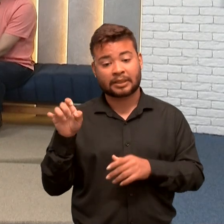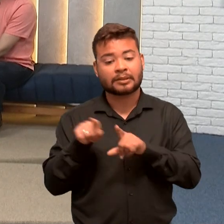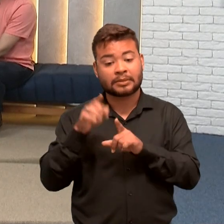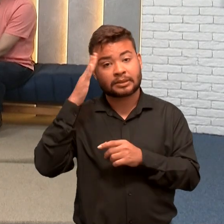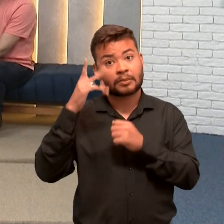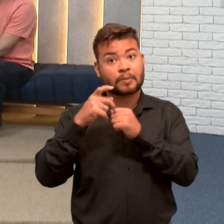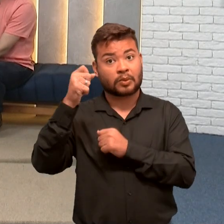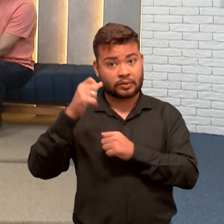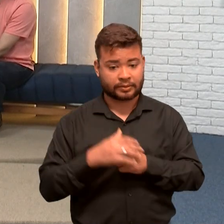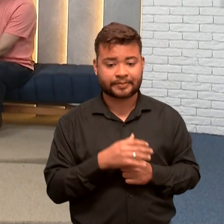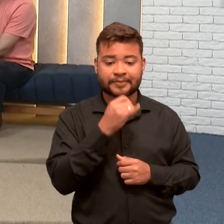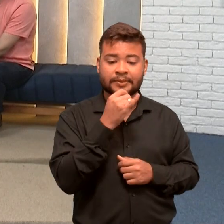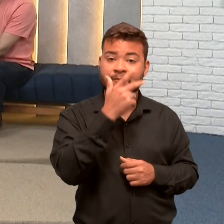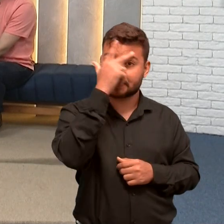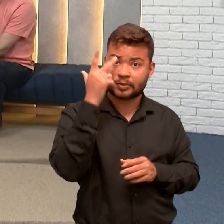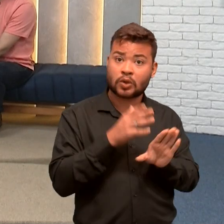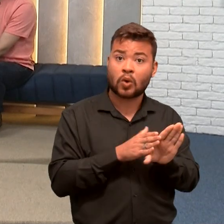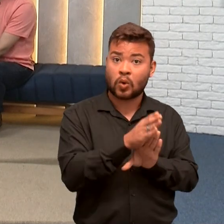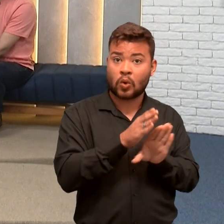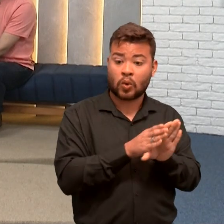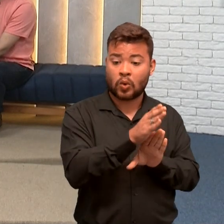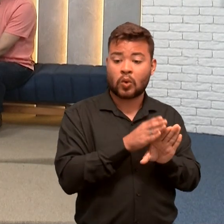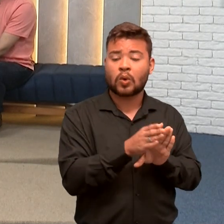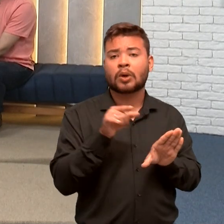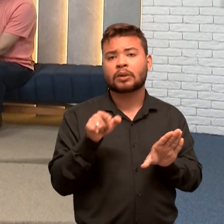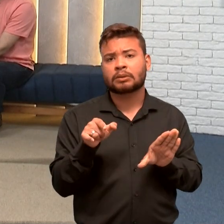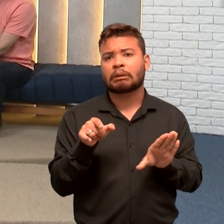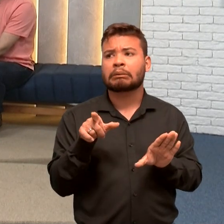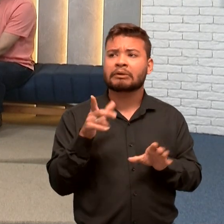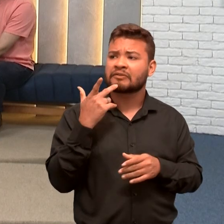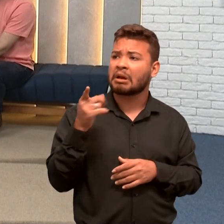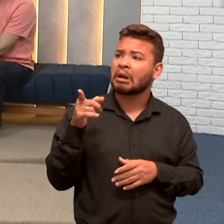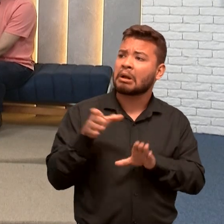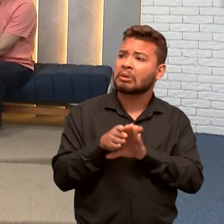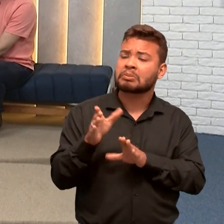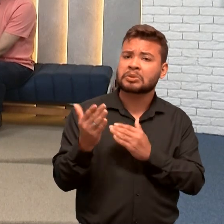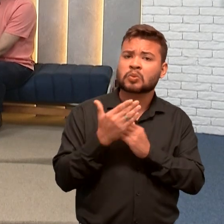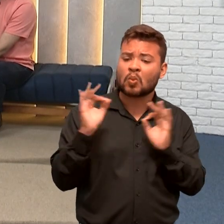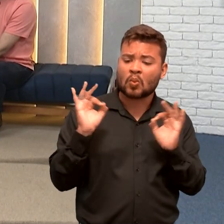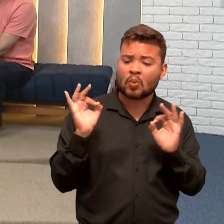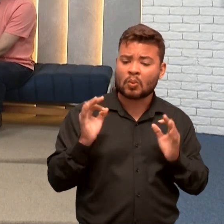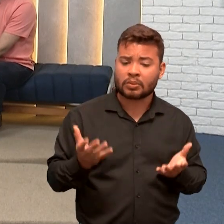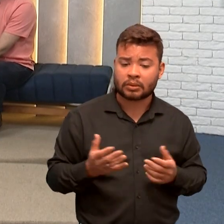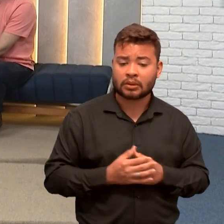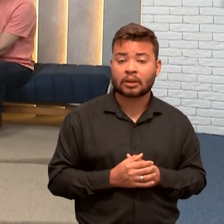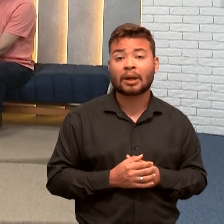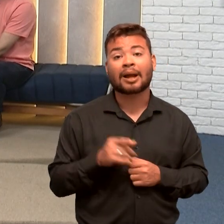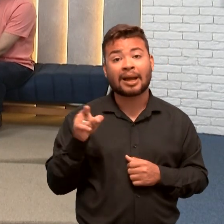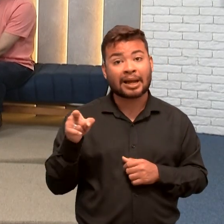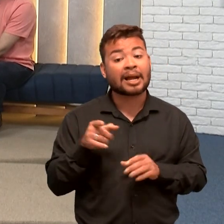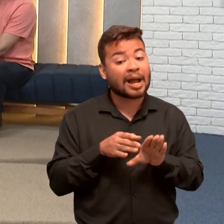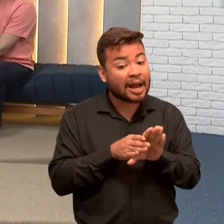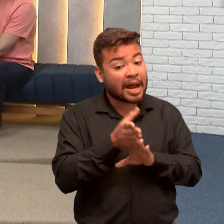orientador. O orientador, a pessoa fala, não me ajudou nada. Não, o orientador, ele está ali no papel de te orientar na